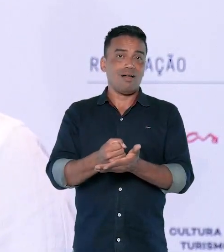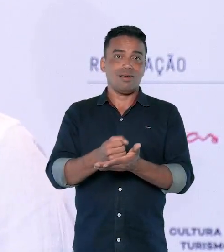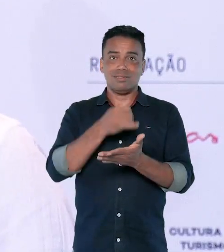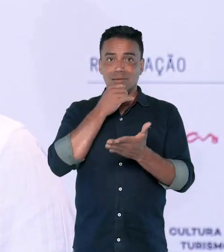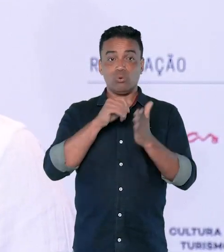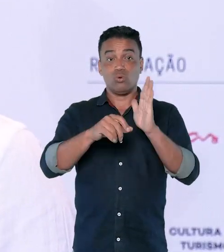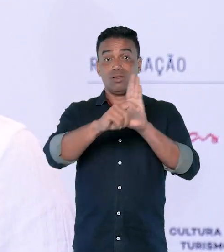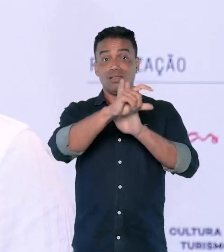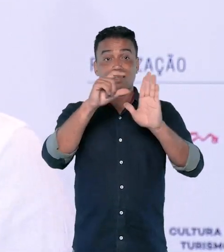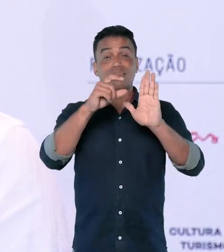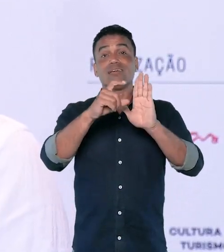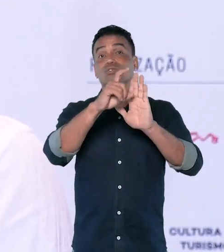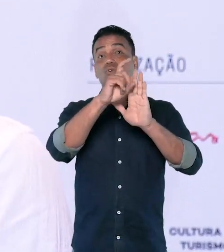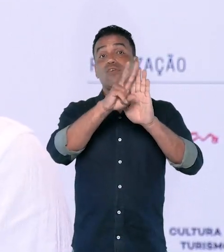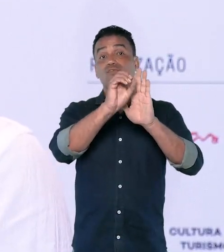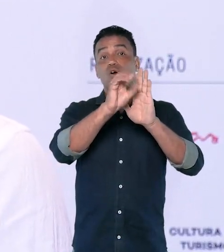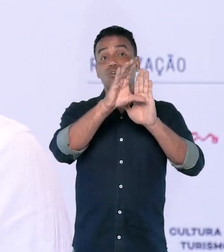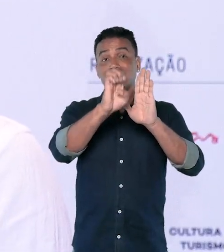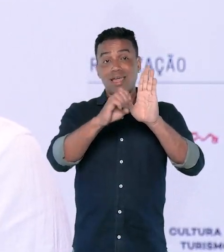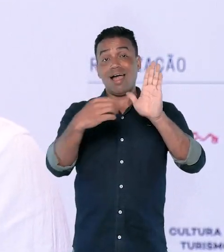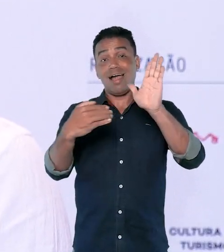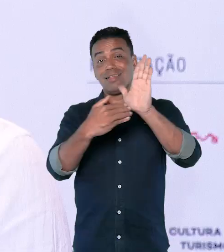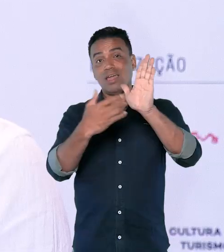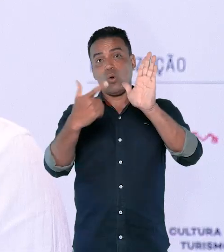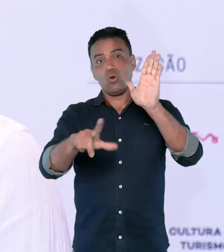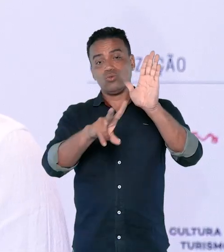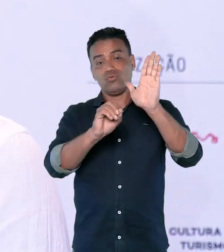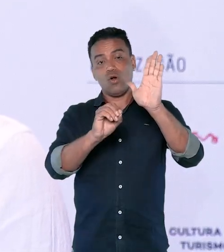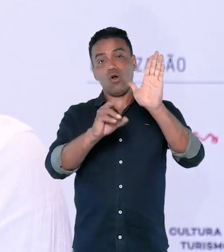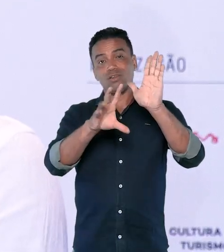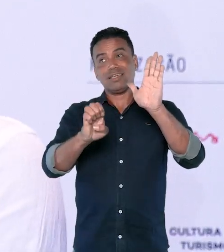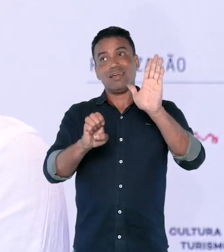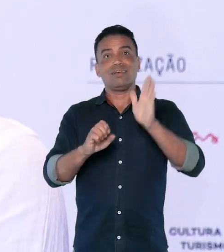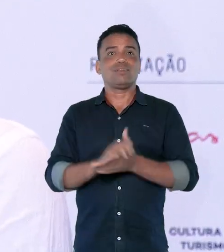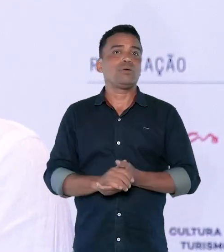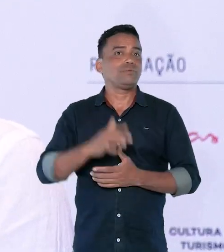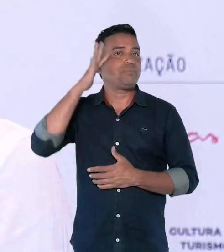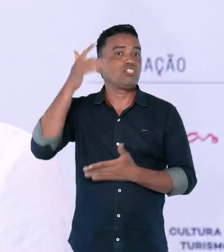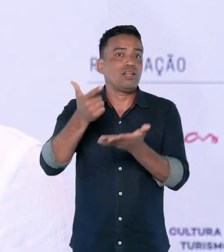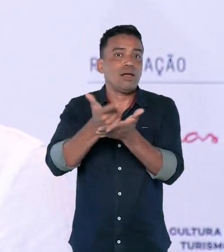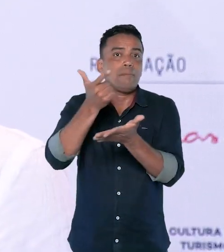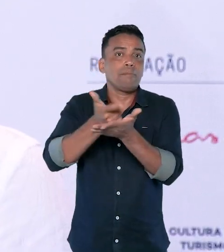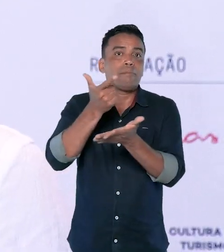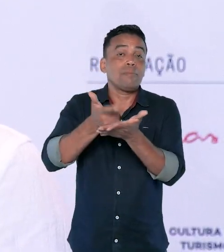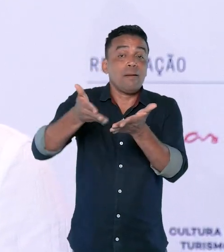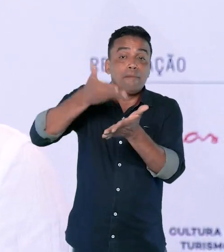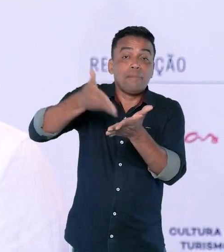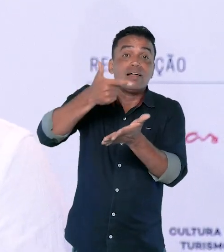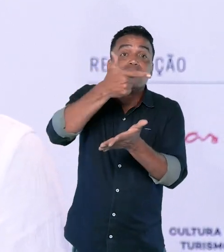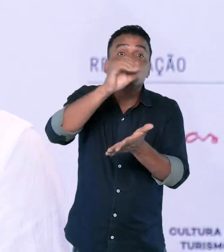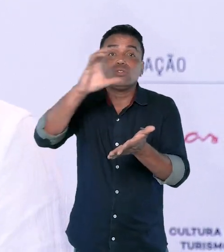o outro você. Agora vocês imaginem fazer isso em 200 páginas. Isso você faz aí